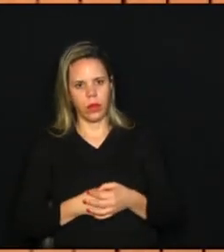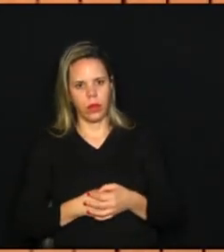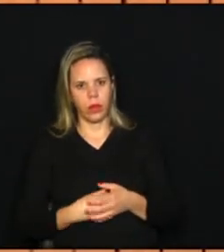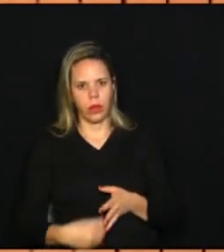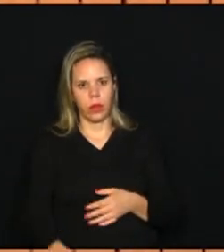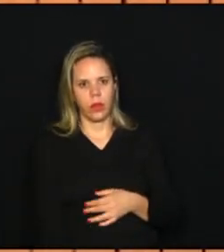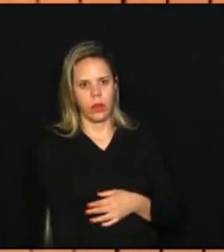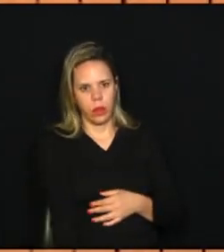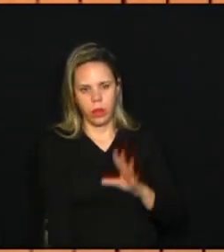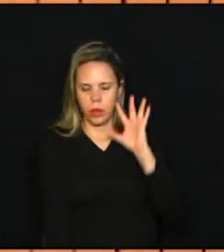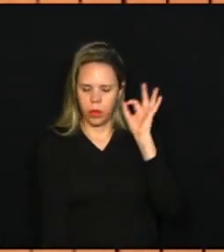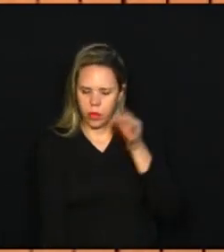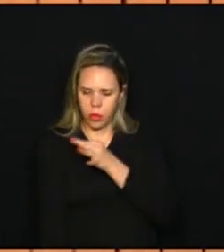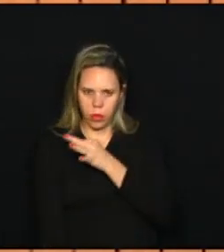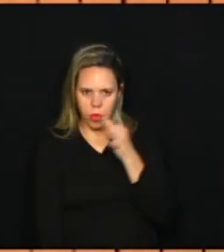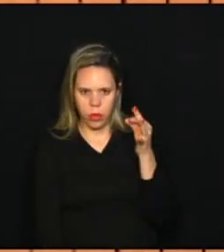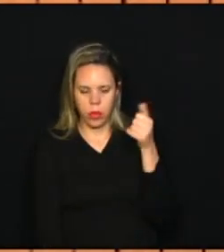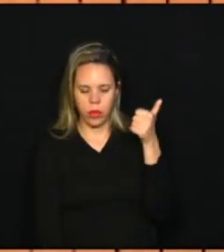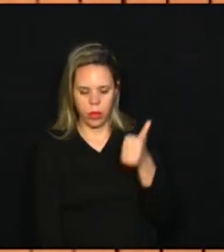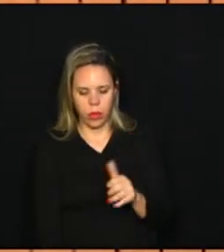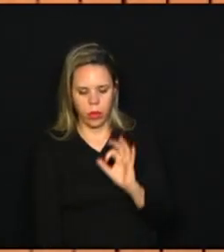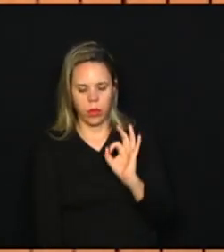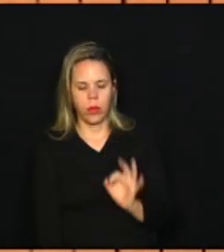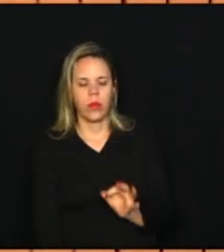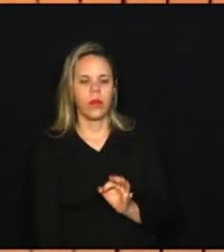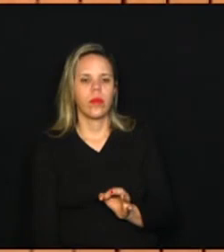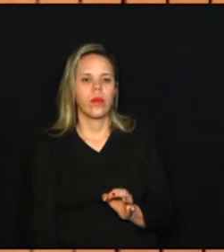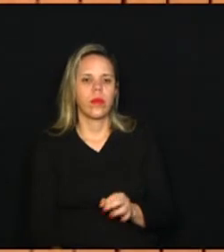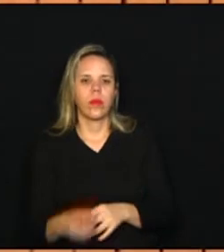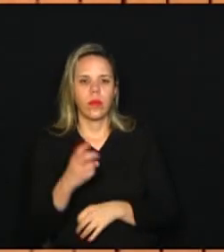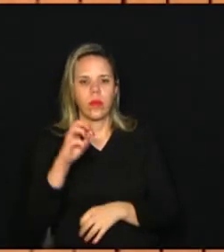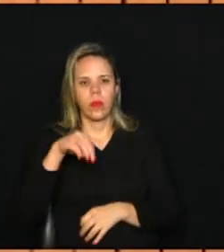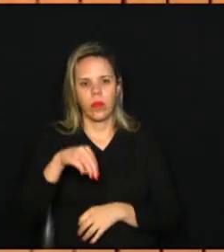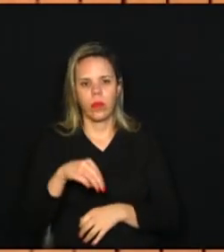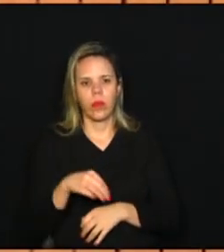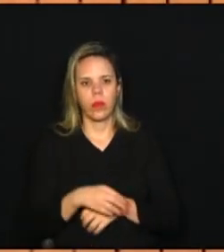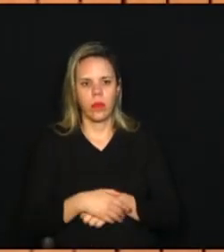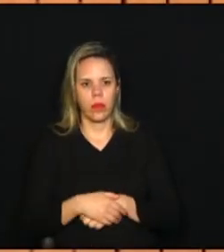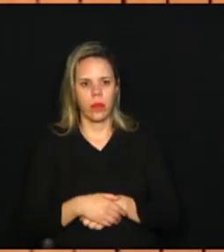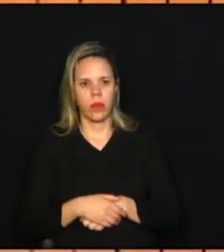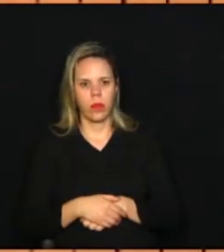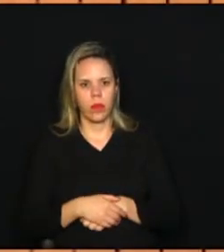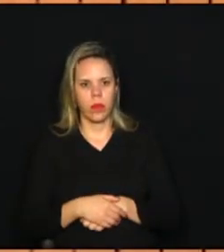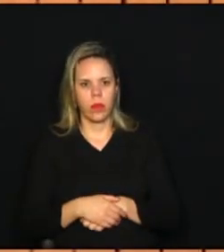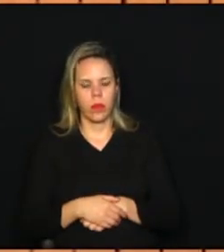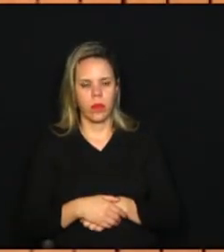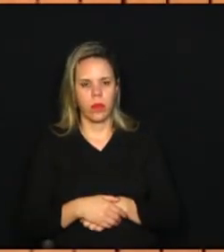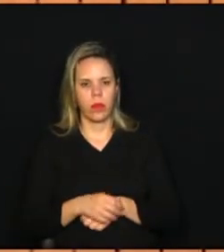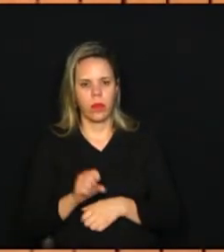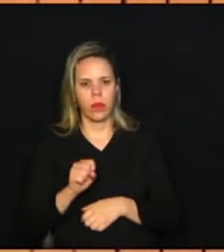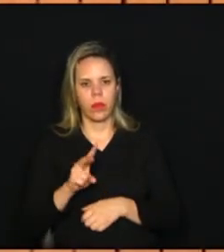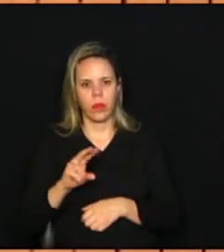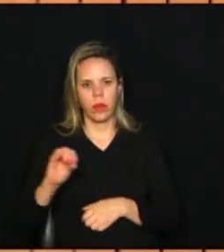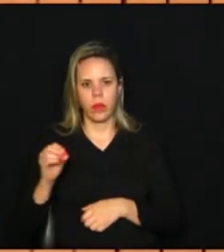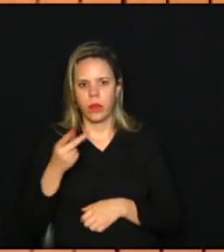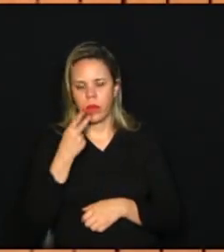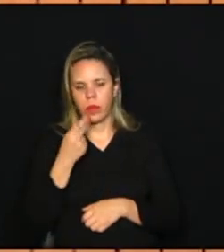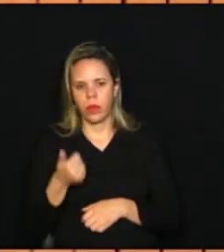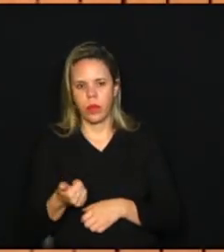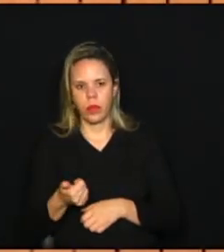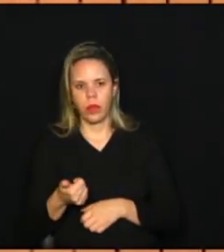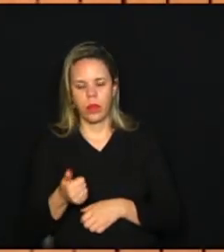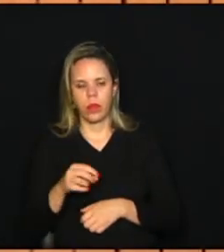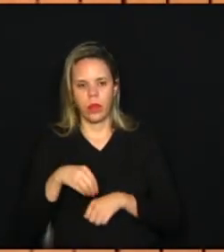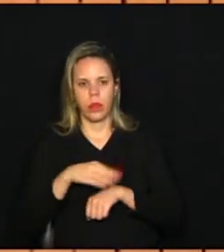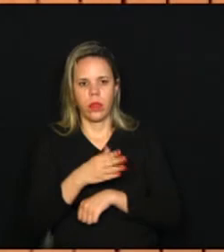eu entendo perfeitamente, Nós temos 15 minutos ainda, 14 minutos, só o Sávio faz a sua colocação, a gente já